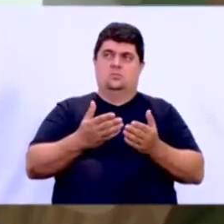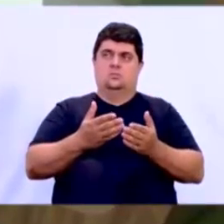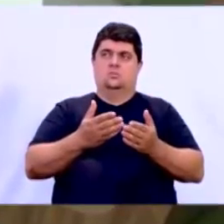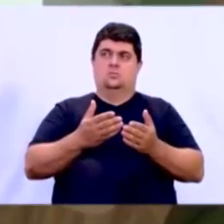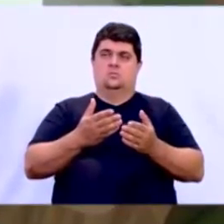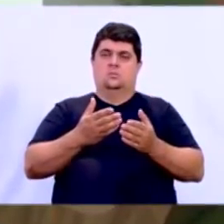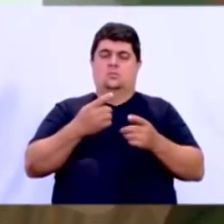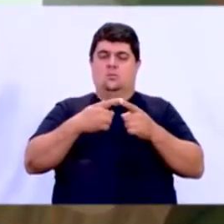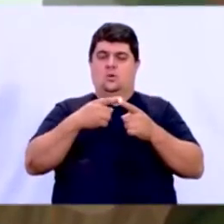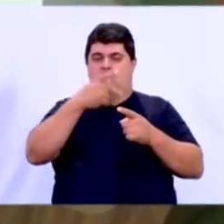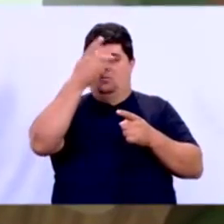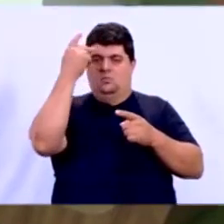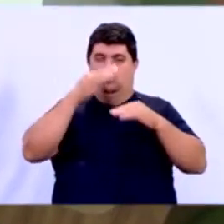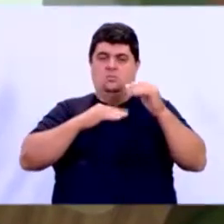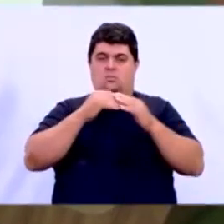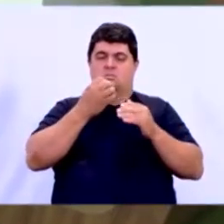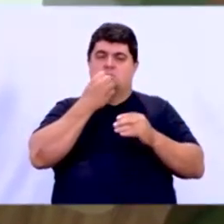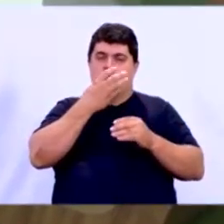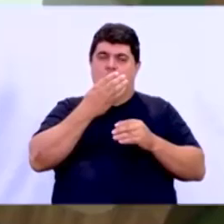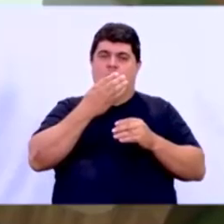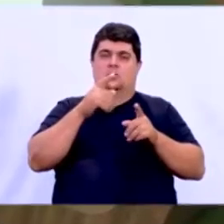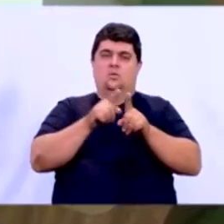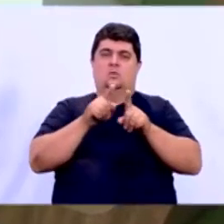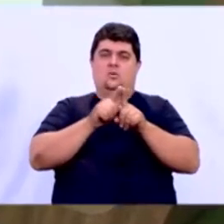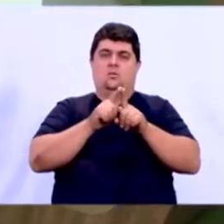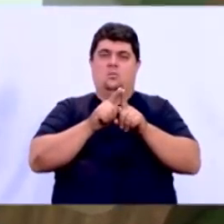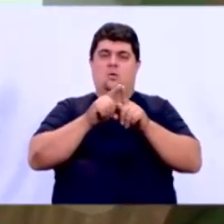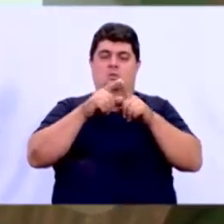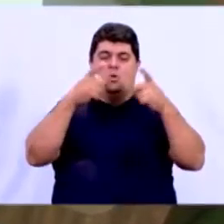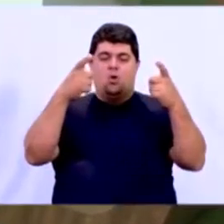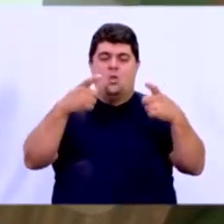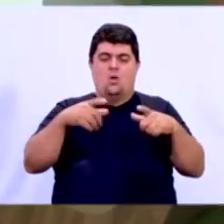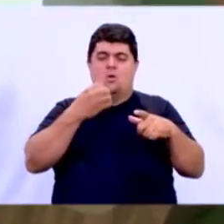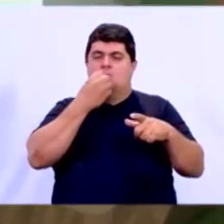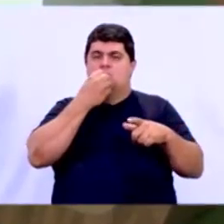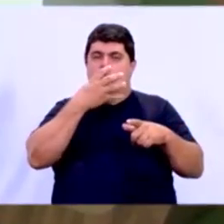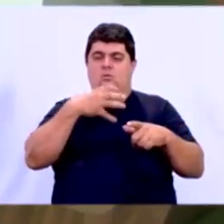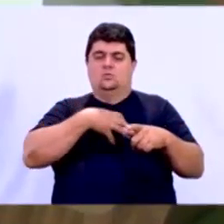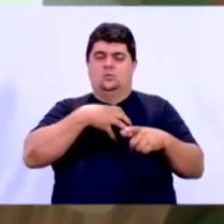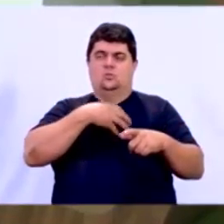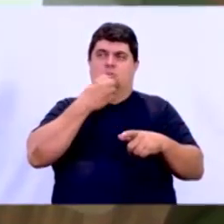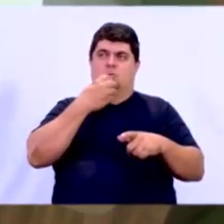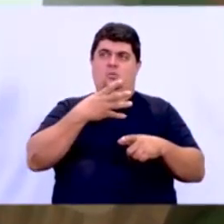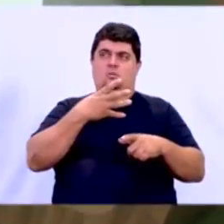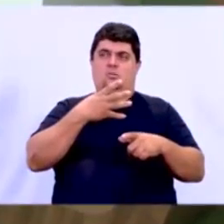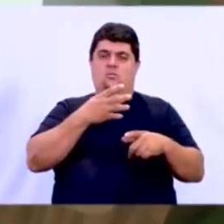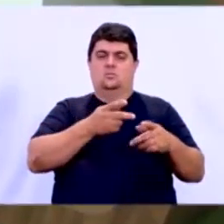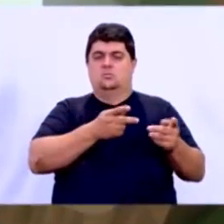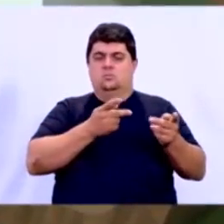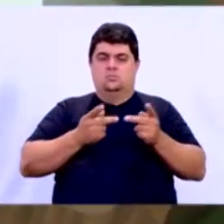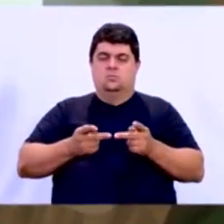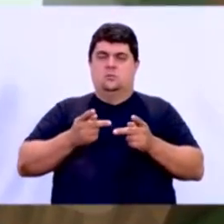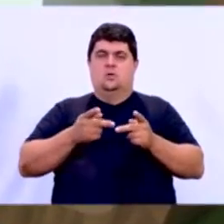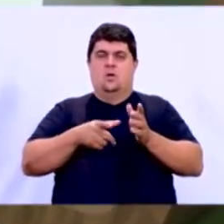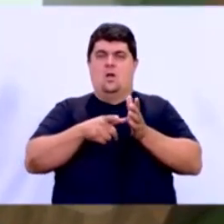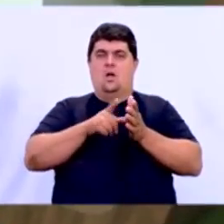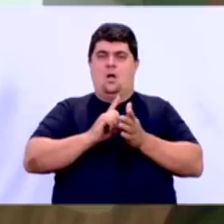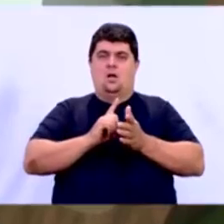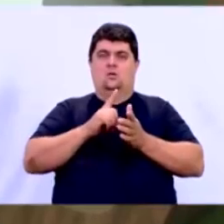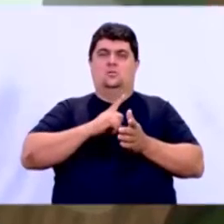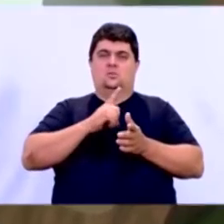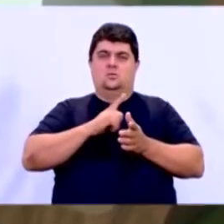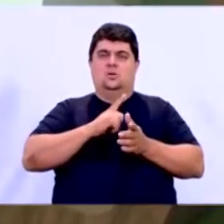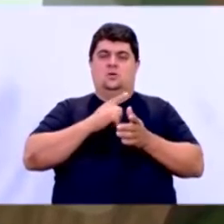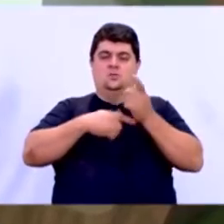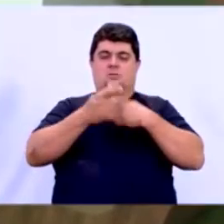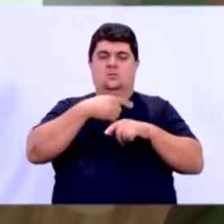de aperfeiçoamento e investir na estrutura para melhor atender os clientes. É bacana porque a gente falou antes da gestão de pessoas, ou